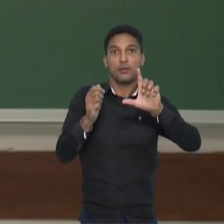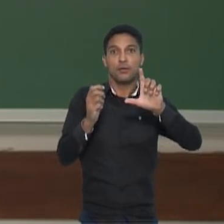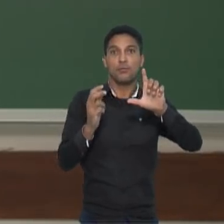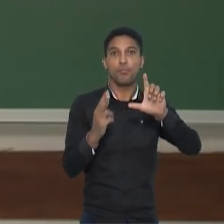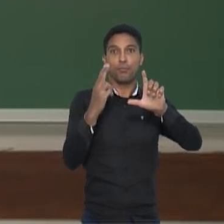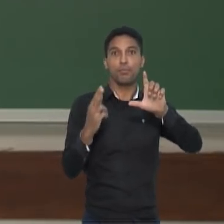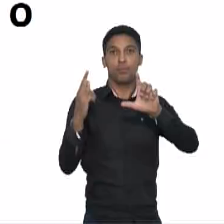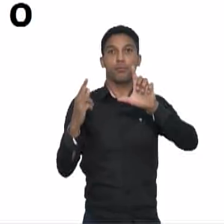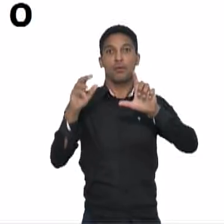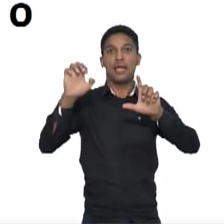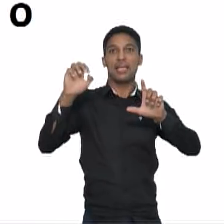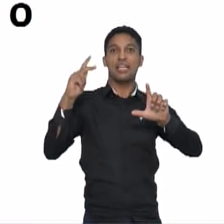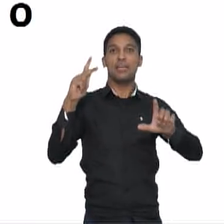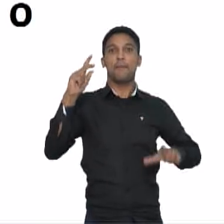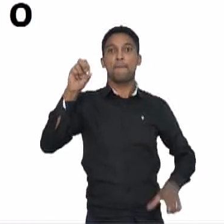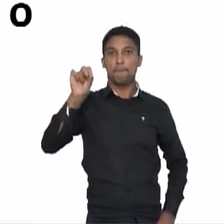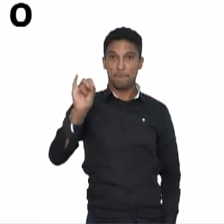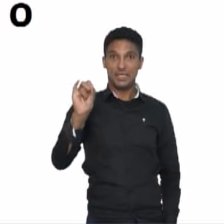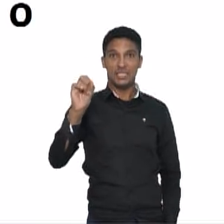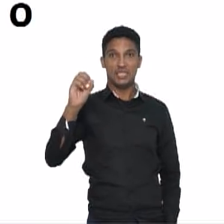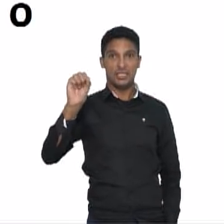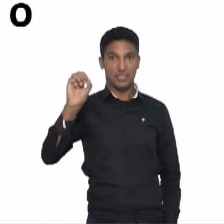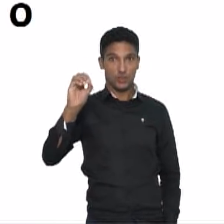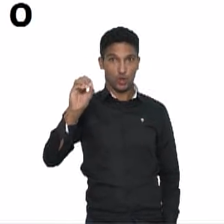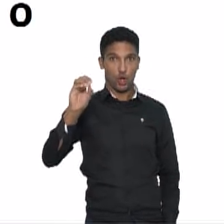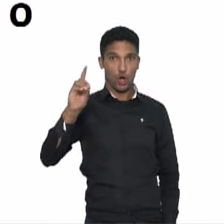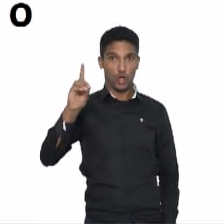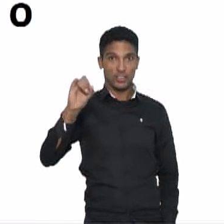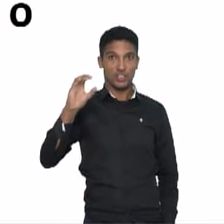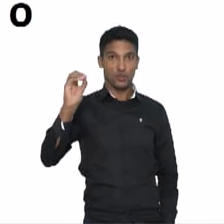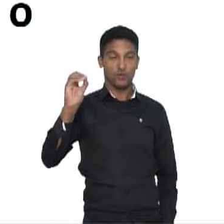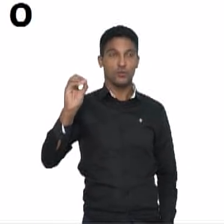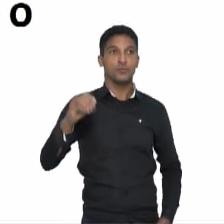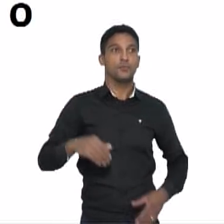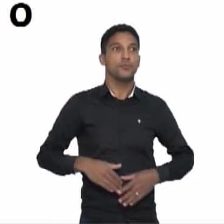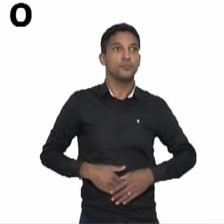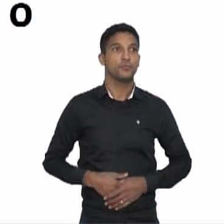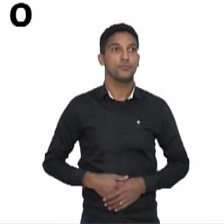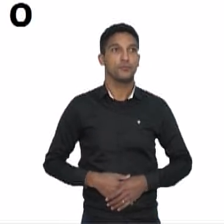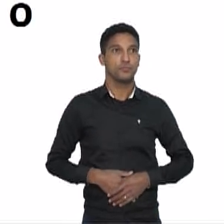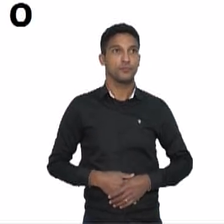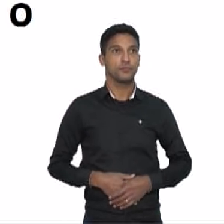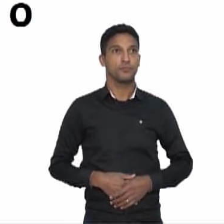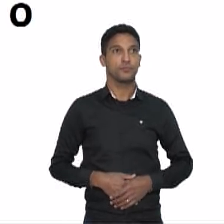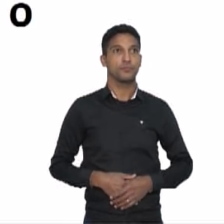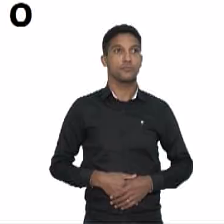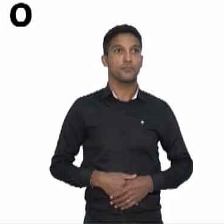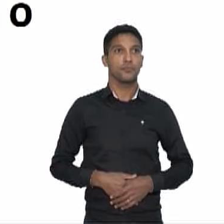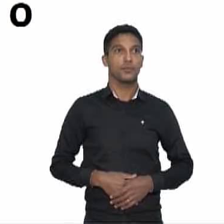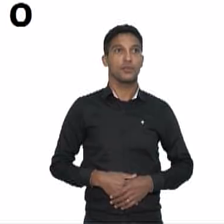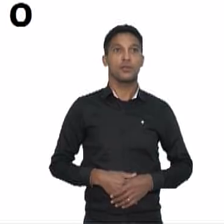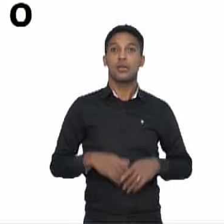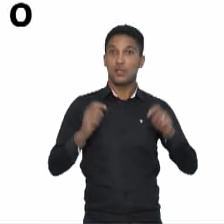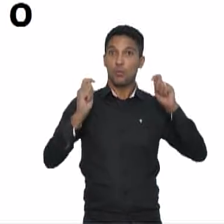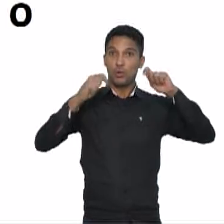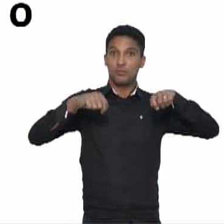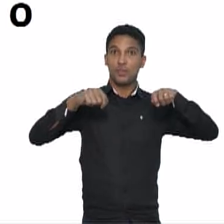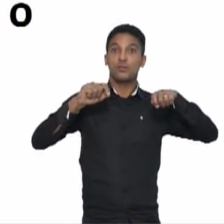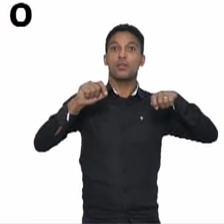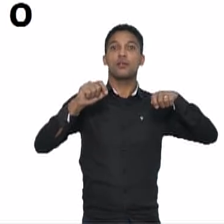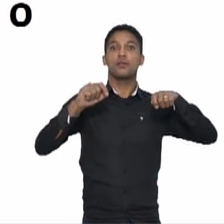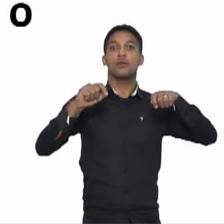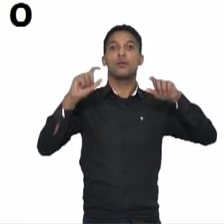Possibilidades da narrativa serial. Desenvolvimento de tramas complexas. Diretores e produtores premiados têm se interessado